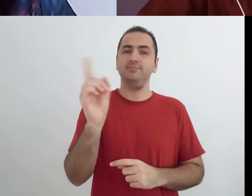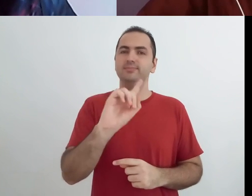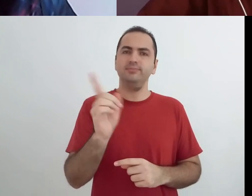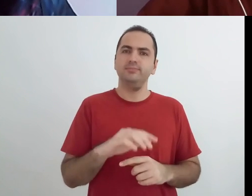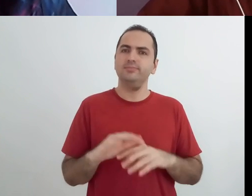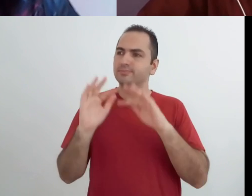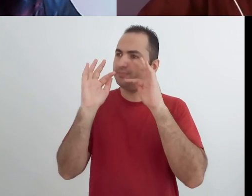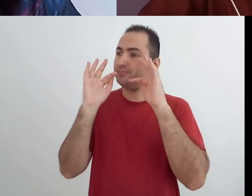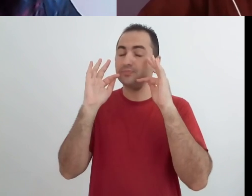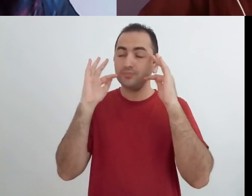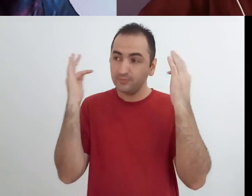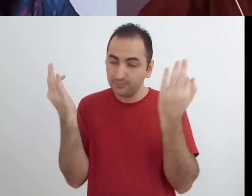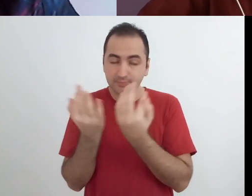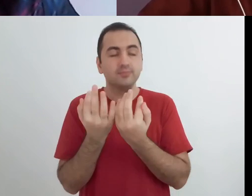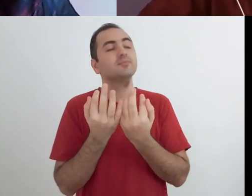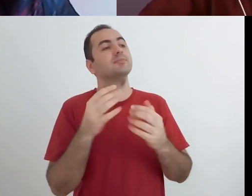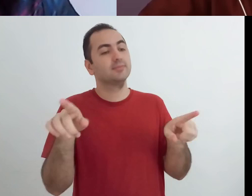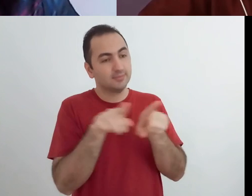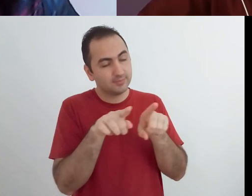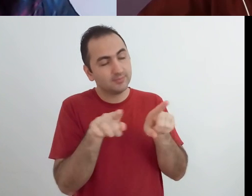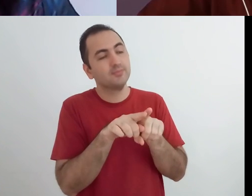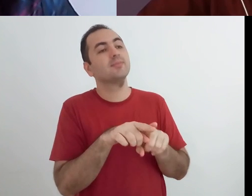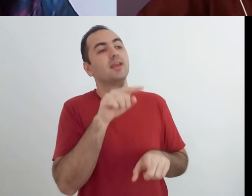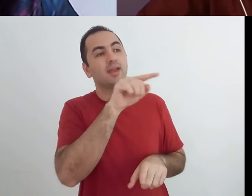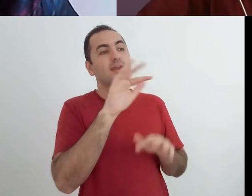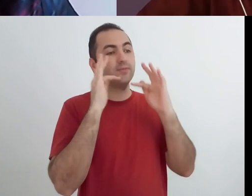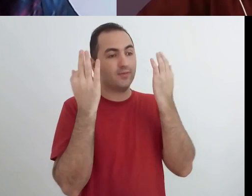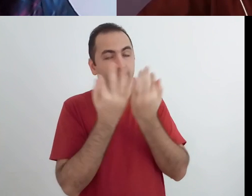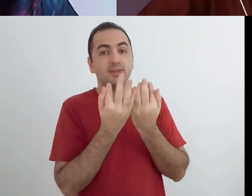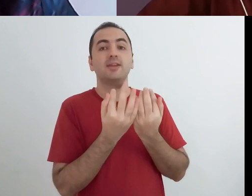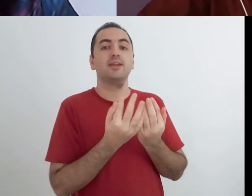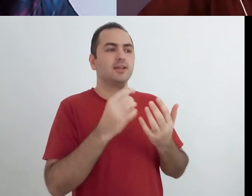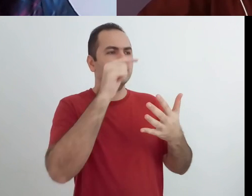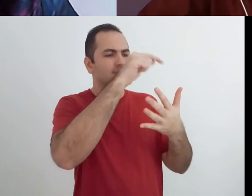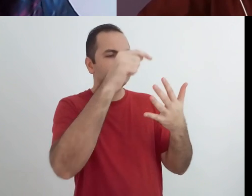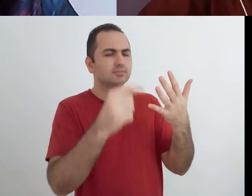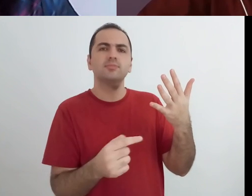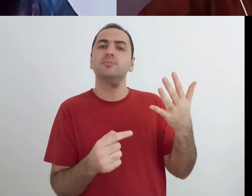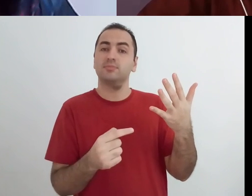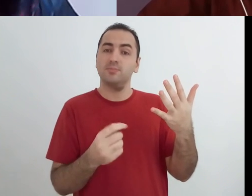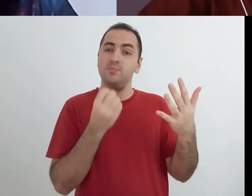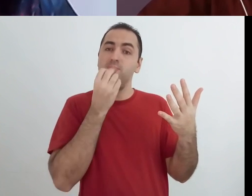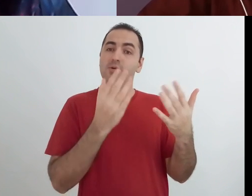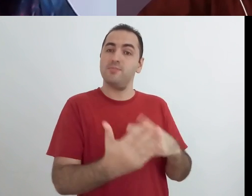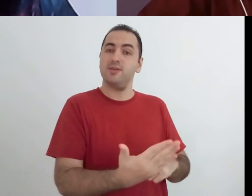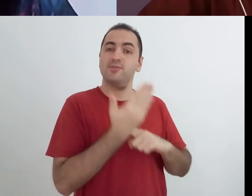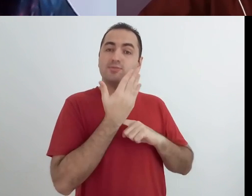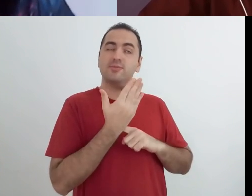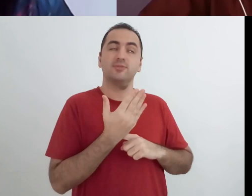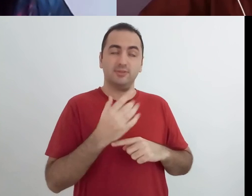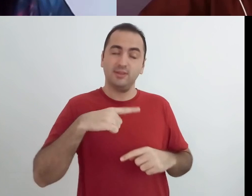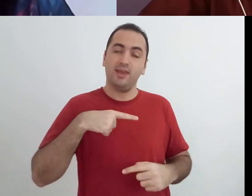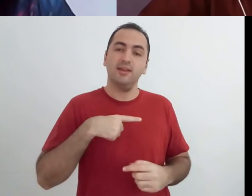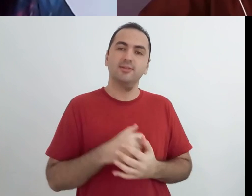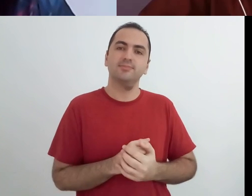e você podemos dizer isso, né? Porque a gente aprendeu Libras e a gente viu na nossa vida